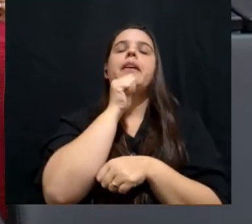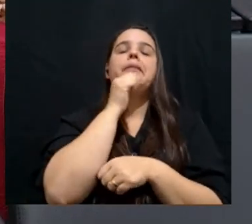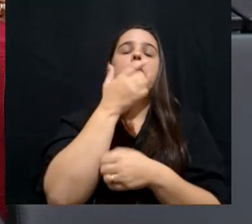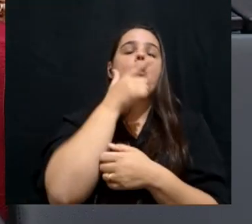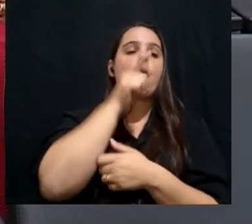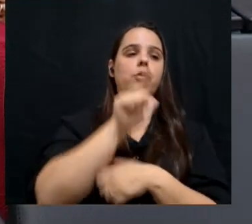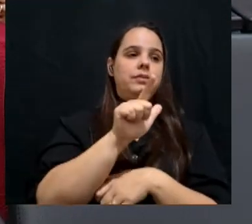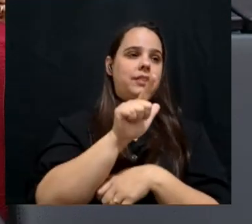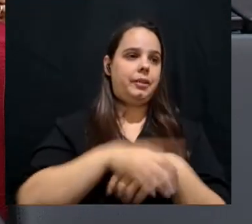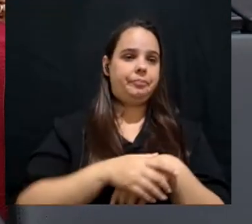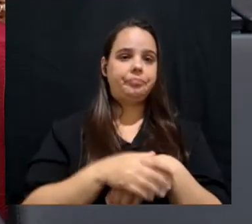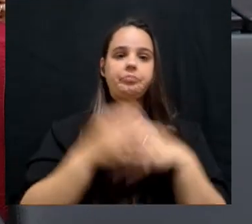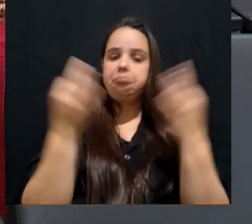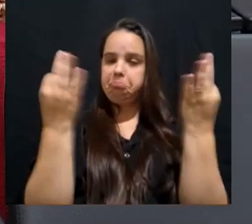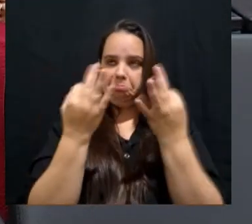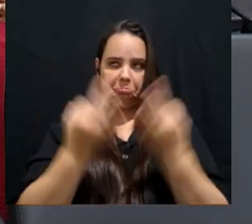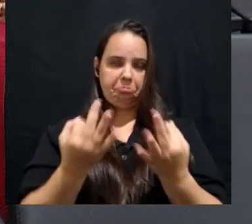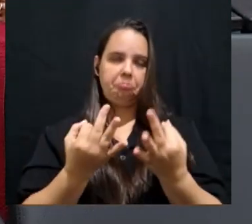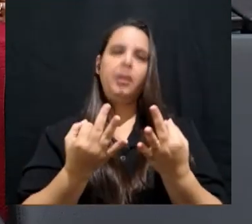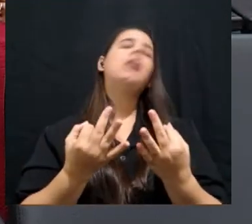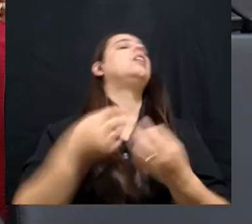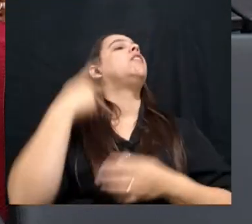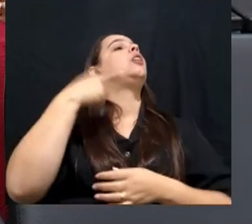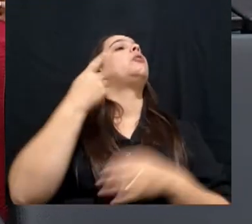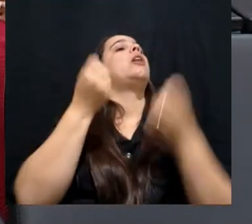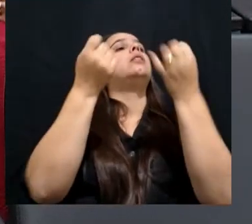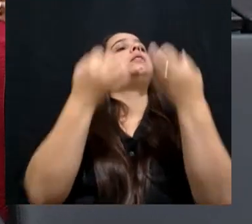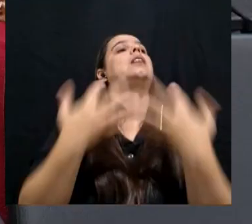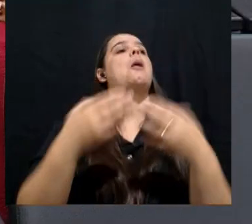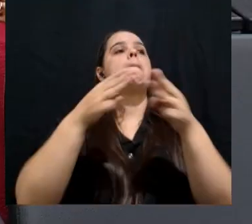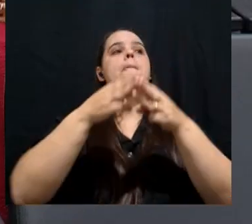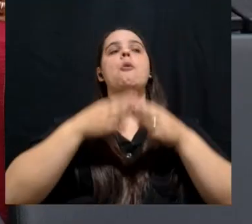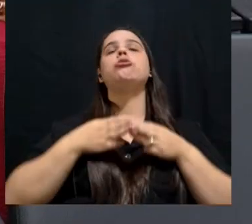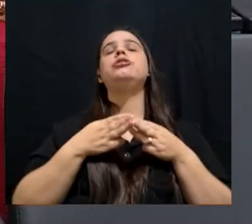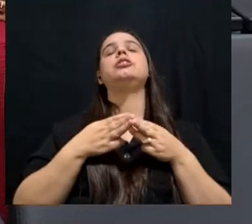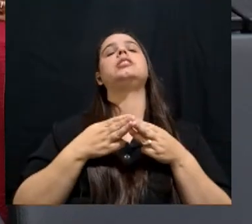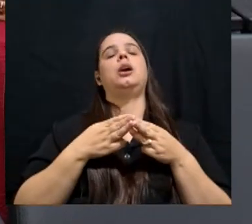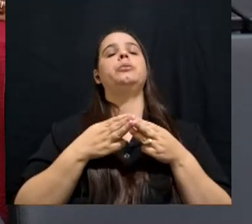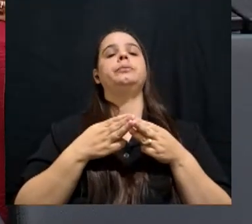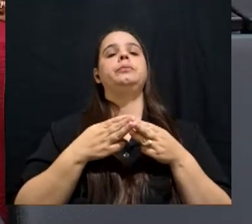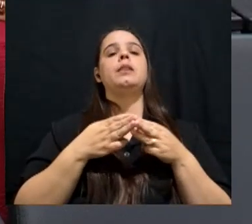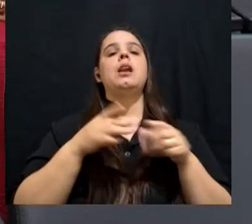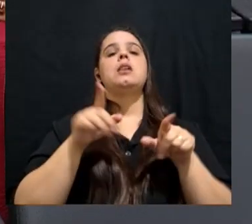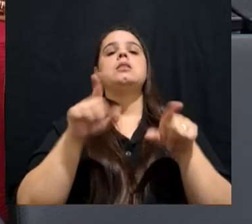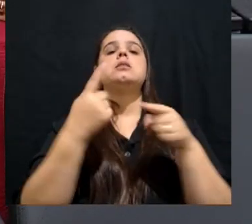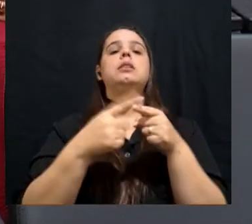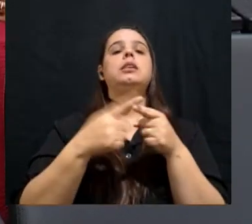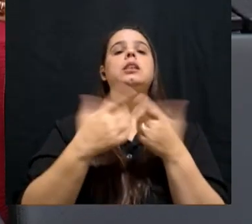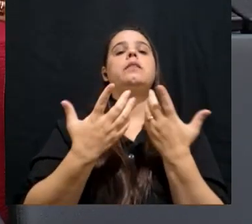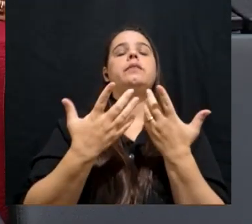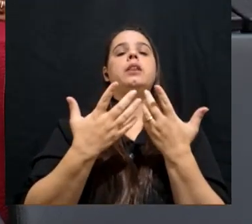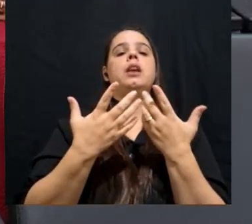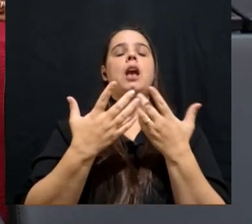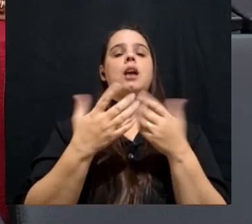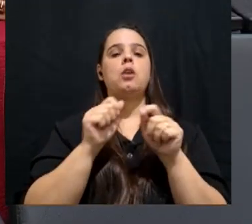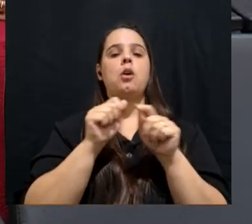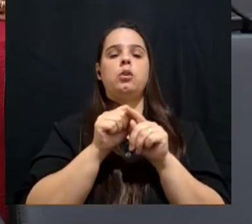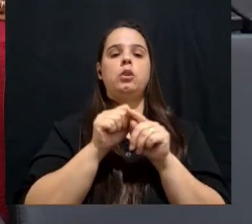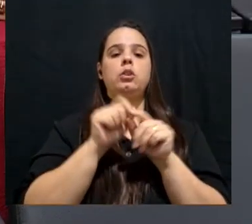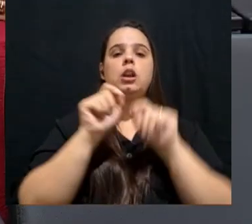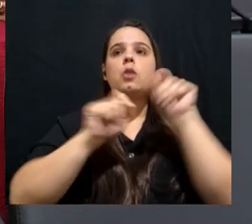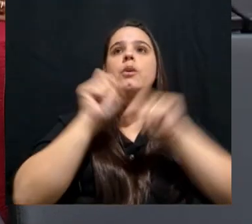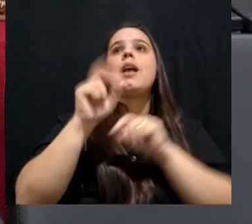perfeitamente, vereador. Agora a gente vai falar um pouquinho sobre uma moção, né, do senhor aí que apela ao Congresso Nacional pela urgência